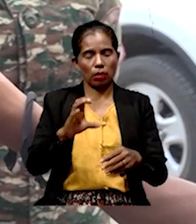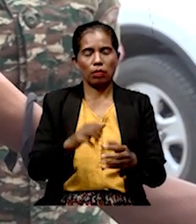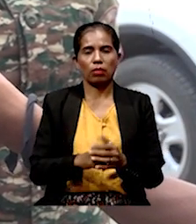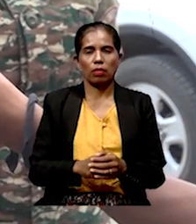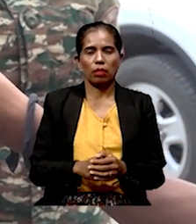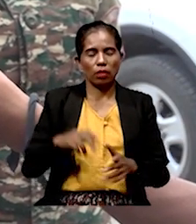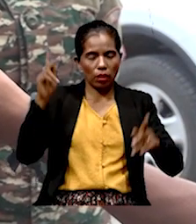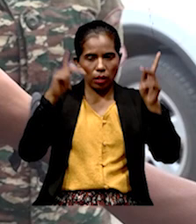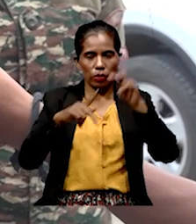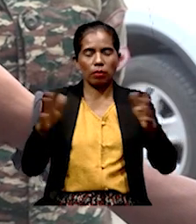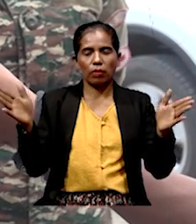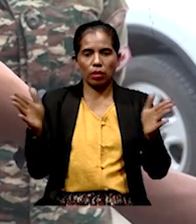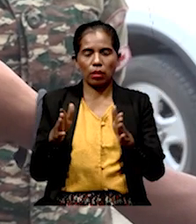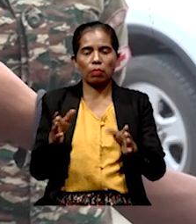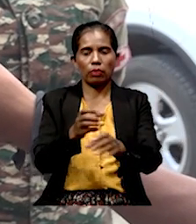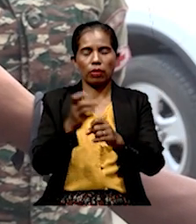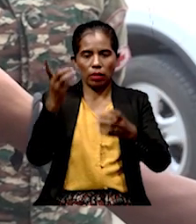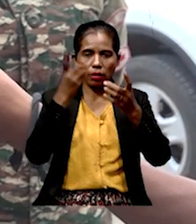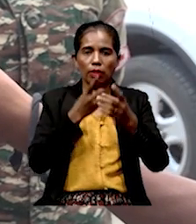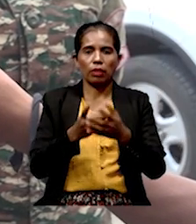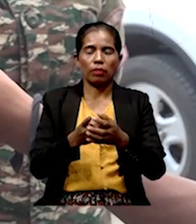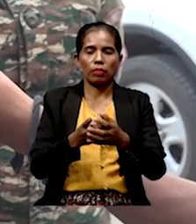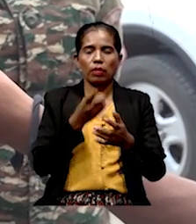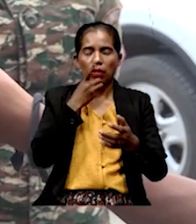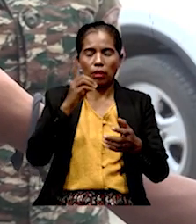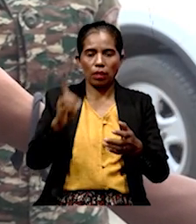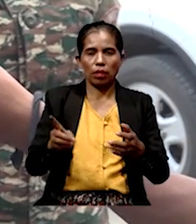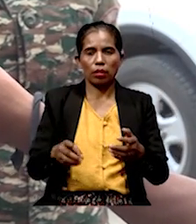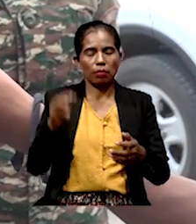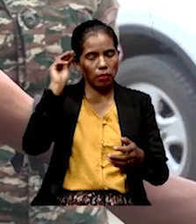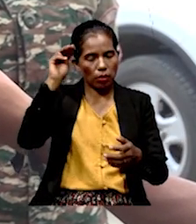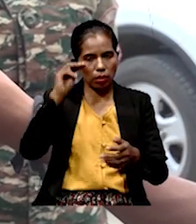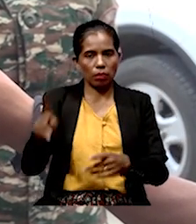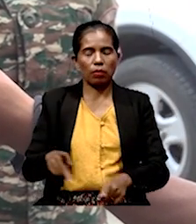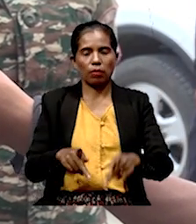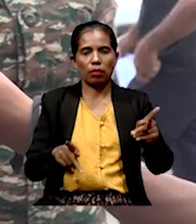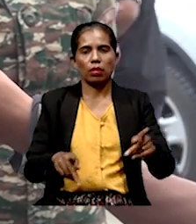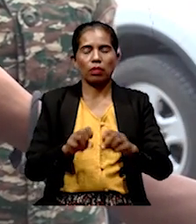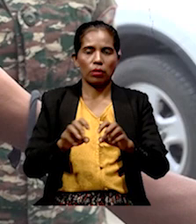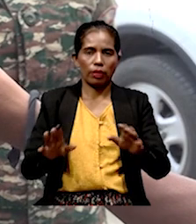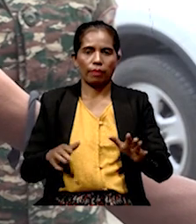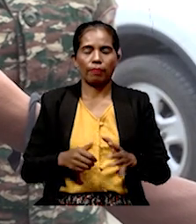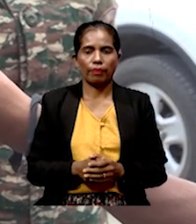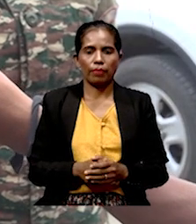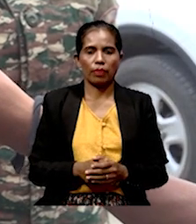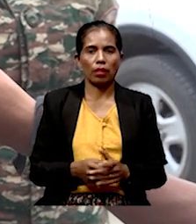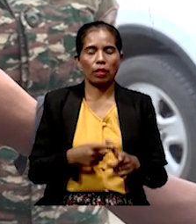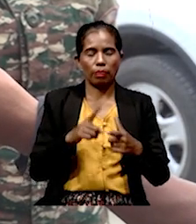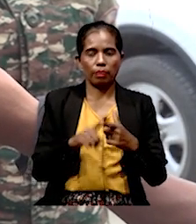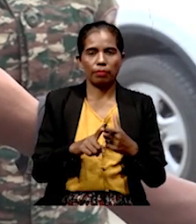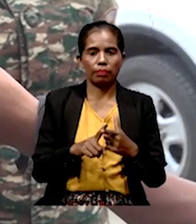então foi ter declaração e ho autorização ministério público né, ita release fil falsira. Ita ho civil falsira. Balu